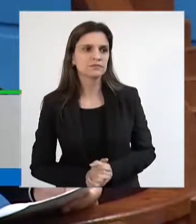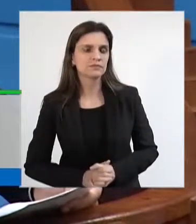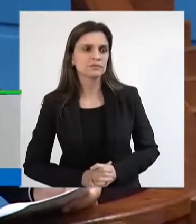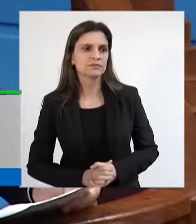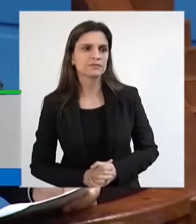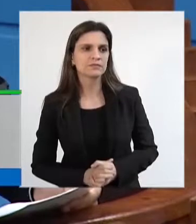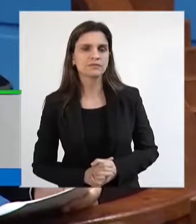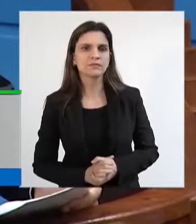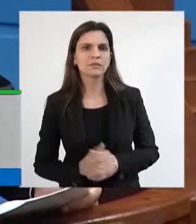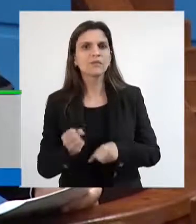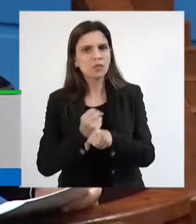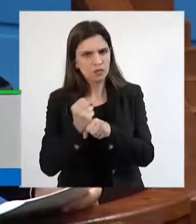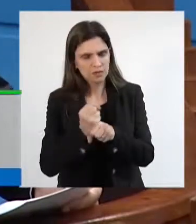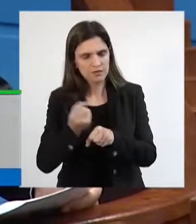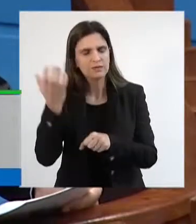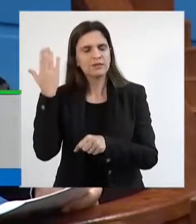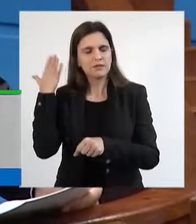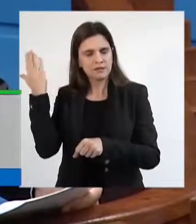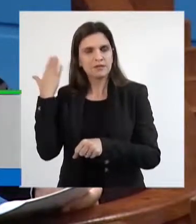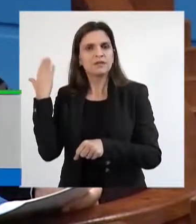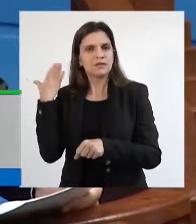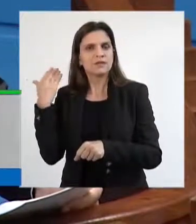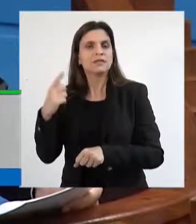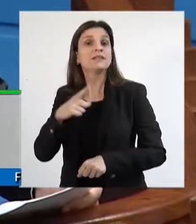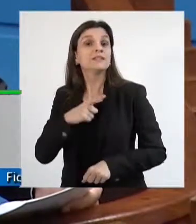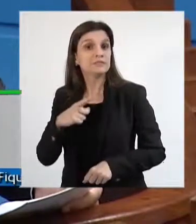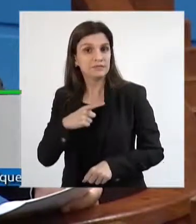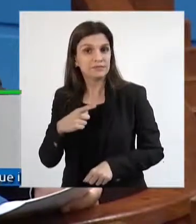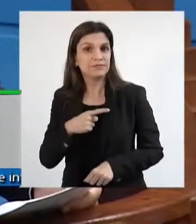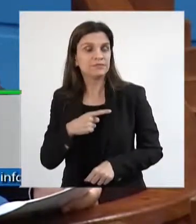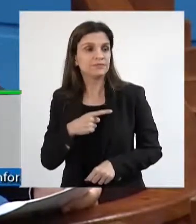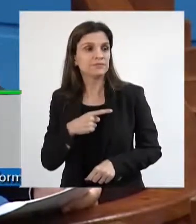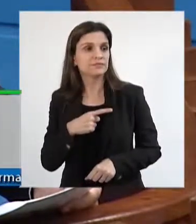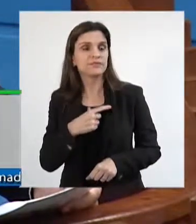no ano passado, nós já tivemos um aumento grande de